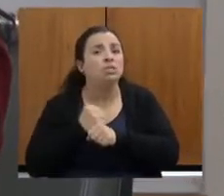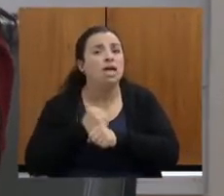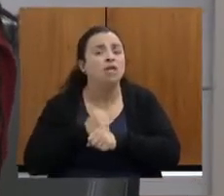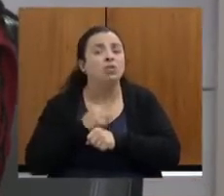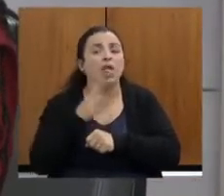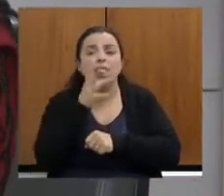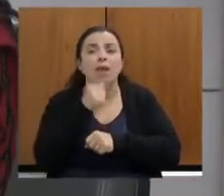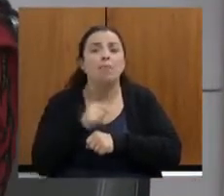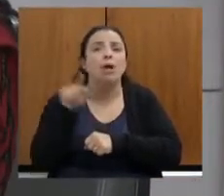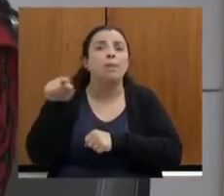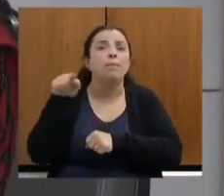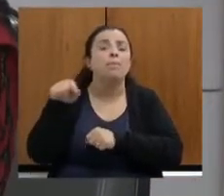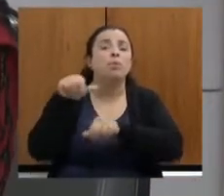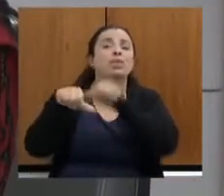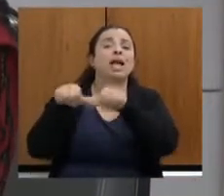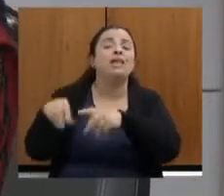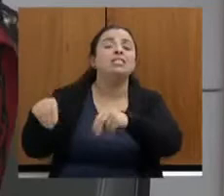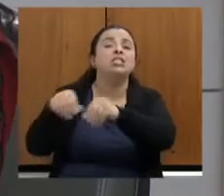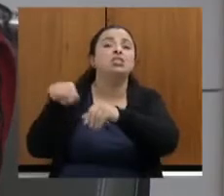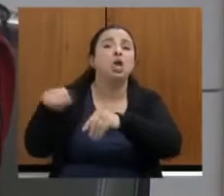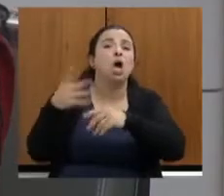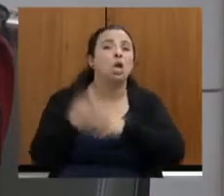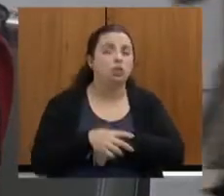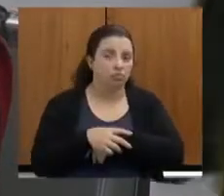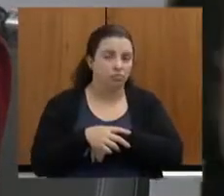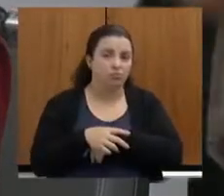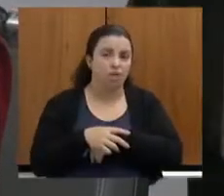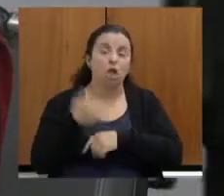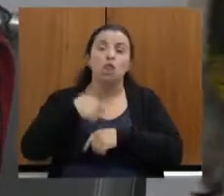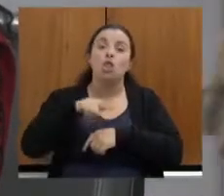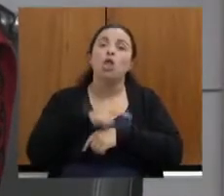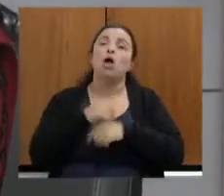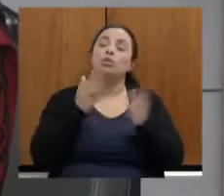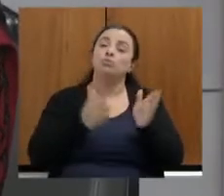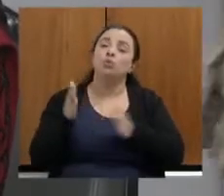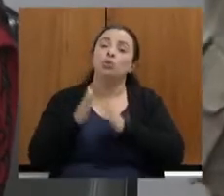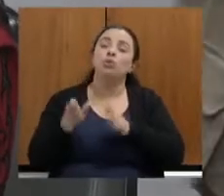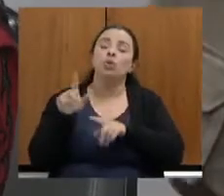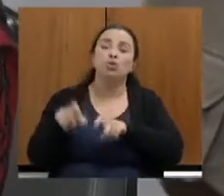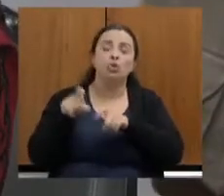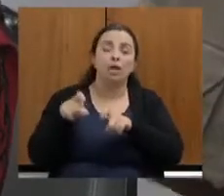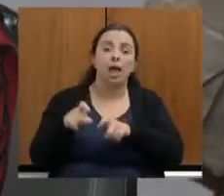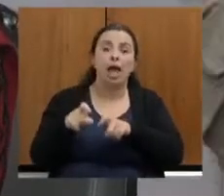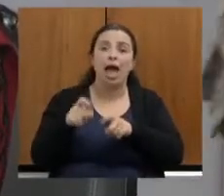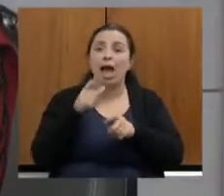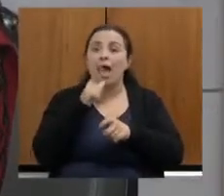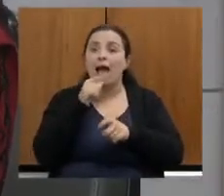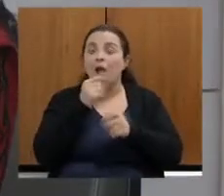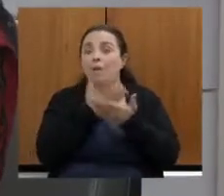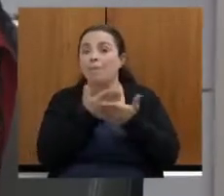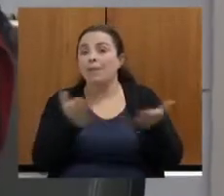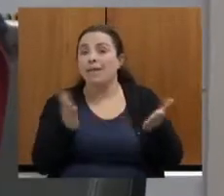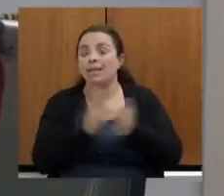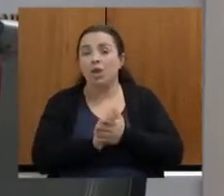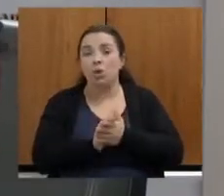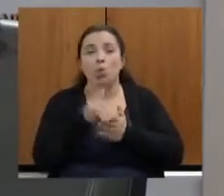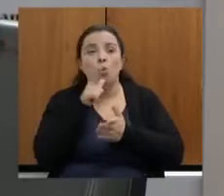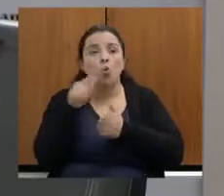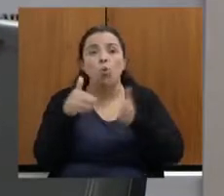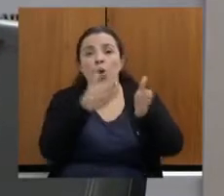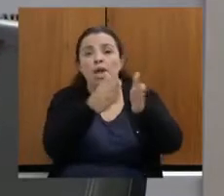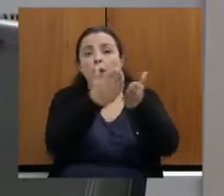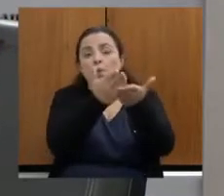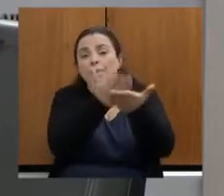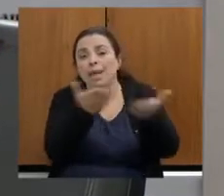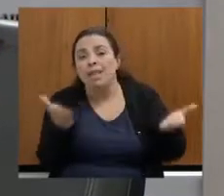isso aqui nós Produtores Rurais além da perca da água nós perdemos o Rio Doce Mas nós também perdemos